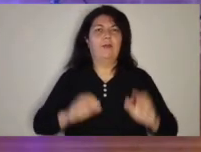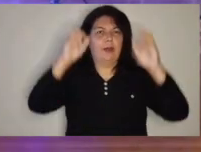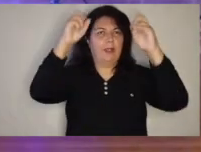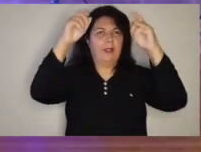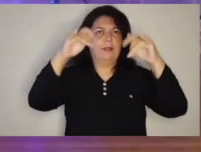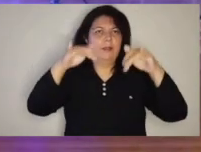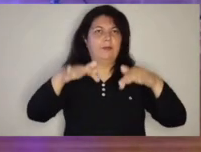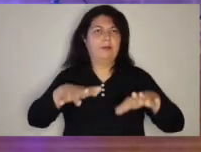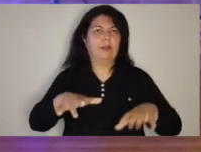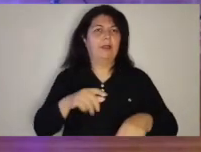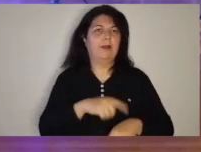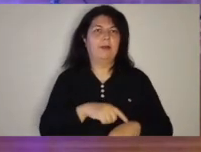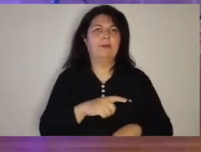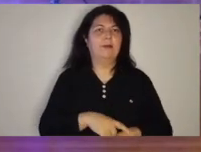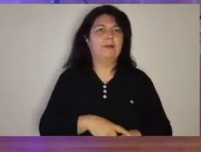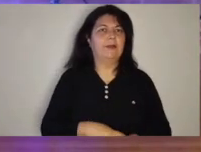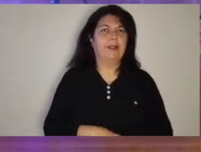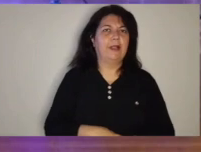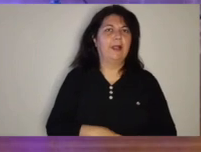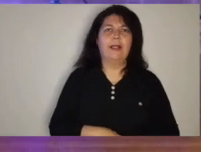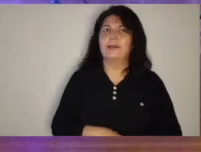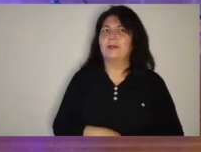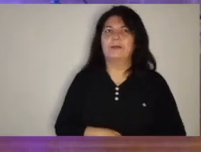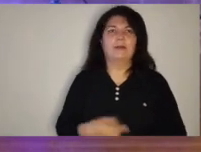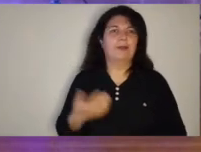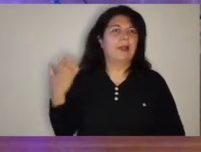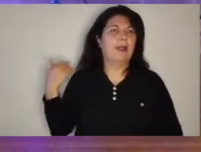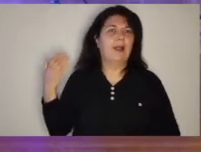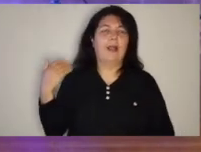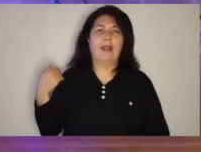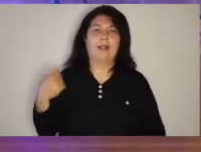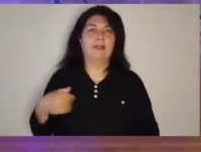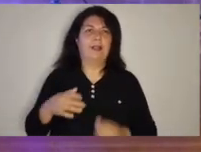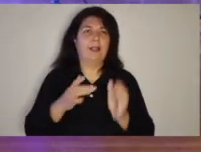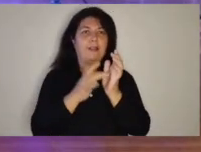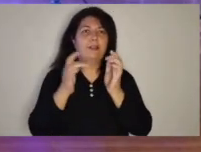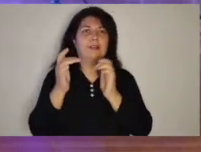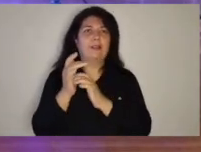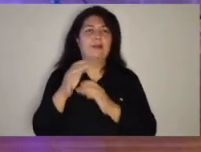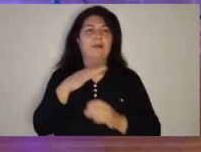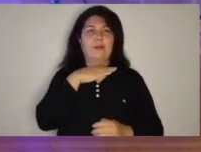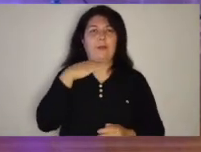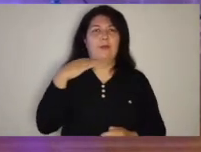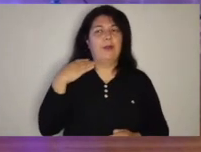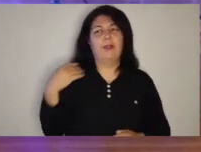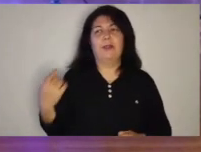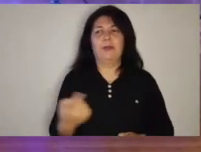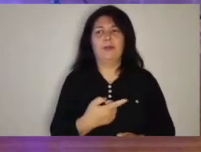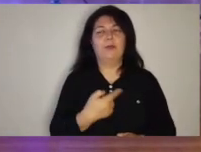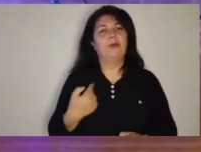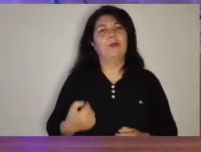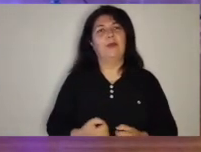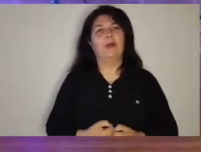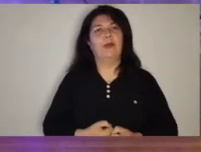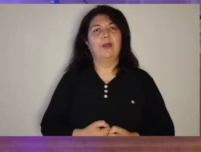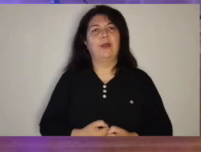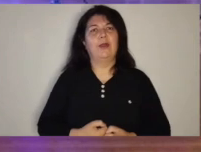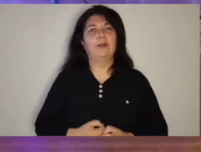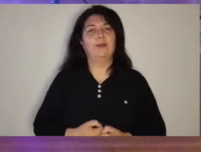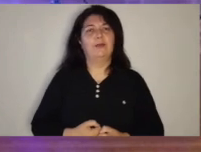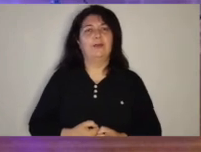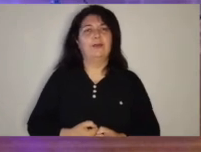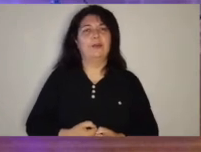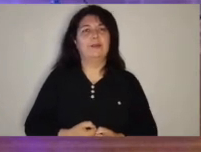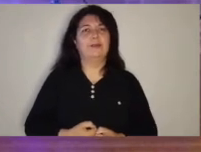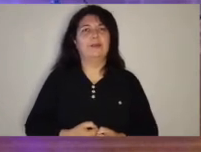irmãos. E às vezes a gente acha, porque a gente está no tempo da graça, que todas as coisas não são permitidas. Mas o